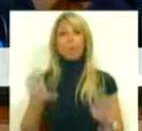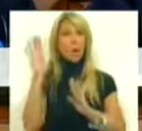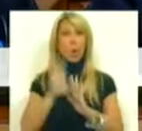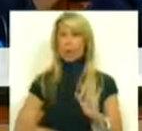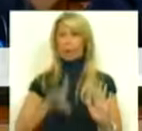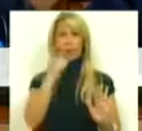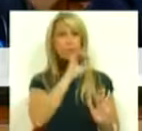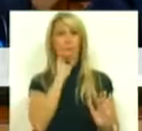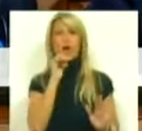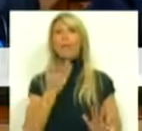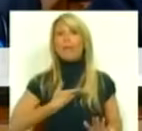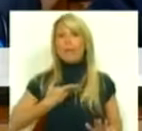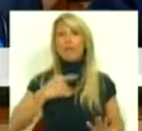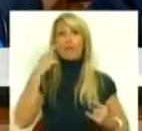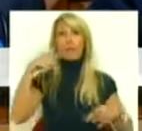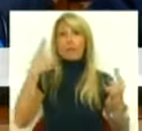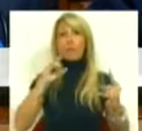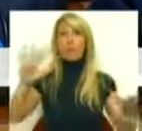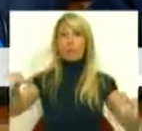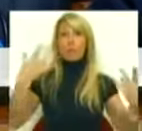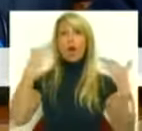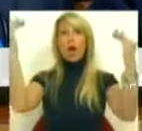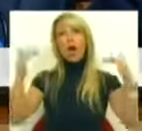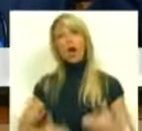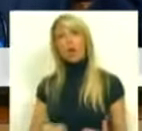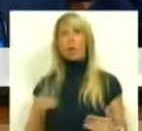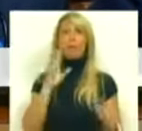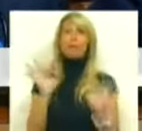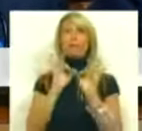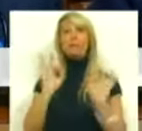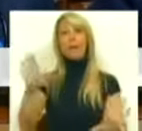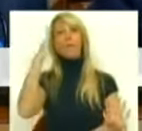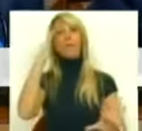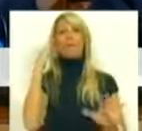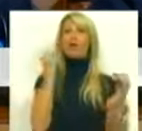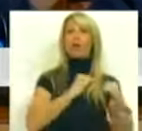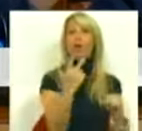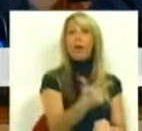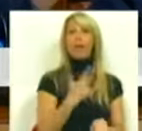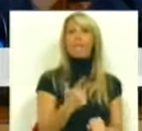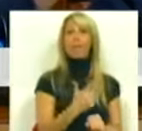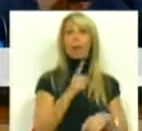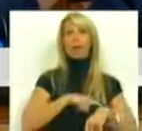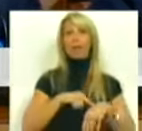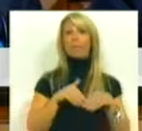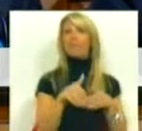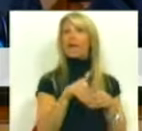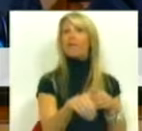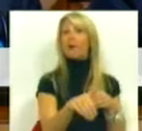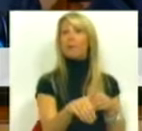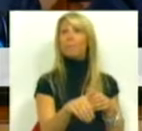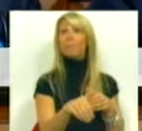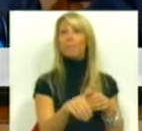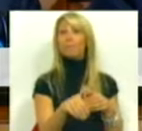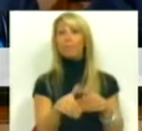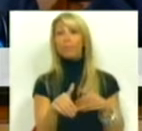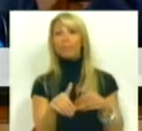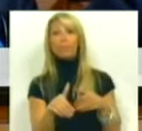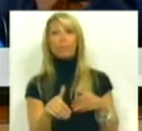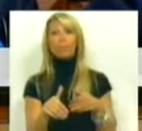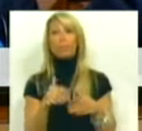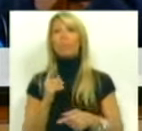que a dívida pública possa ser reduzida, conforme estava previsto no memorando, nos próximos tempos, relativamente